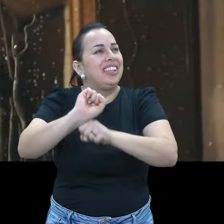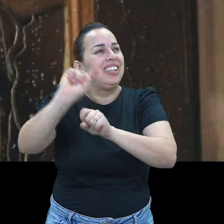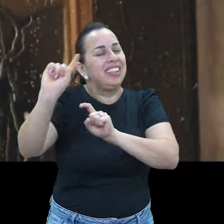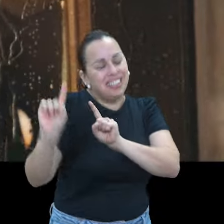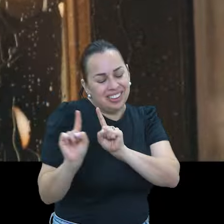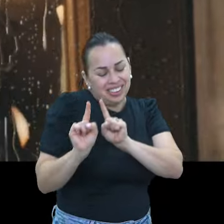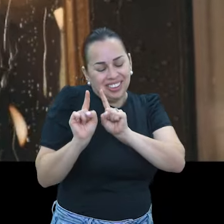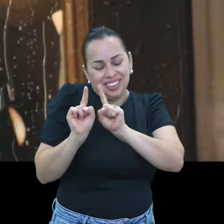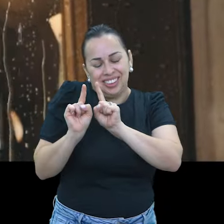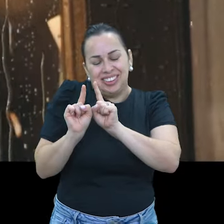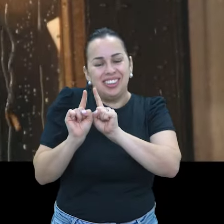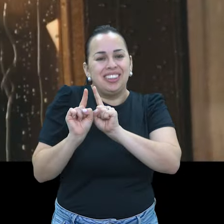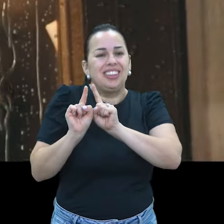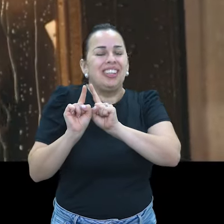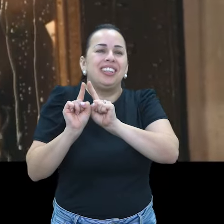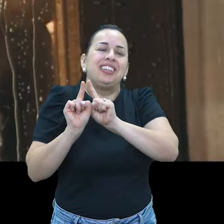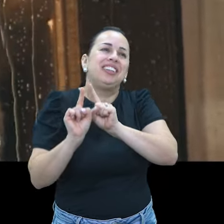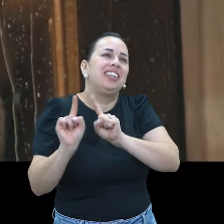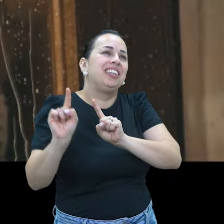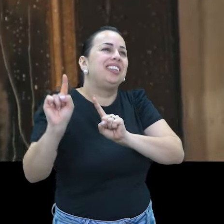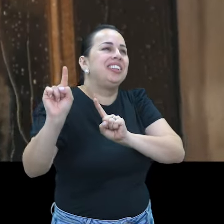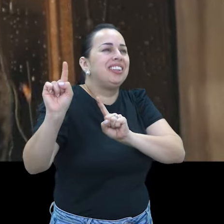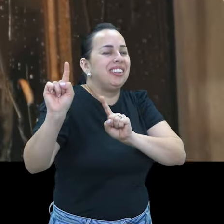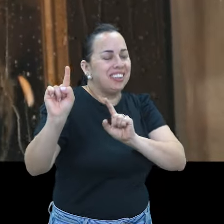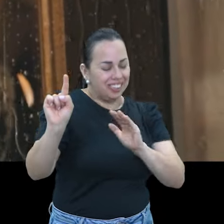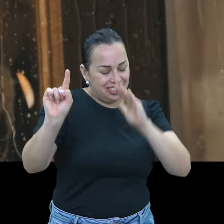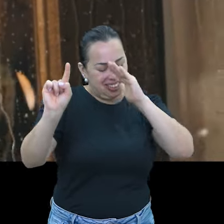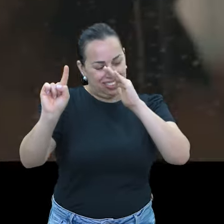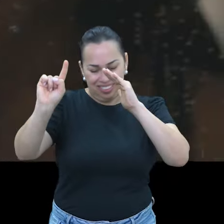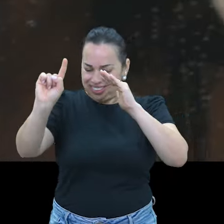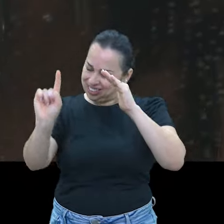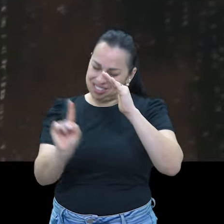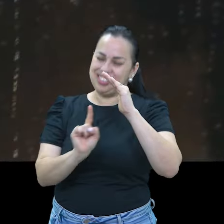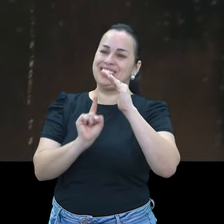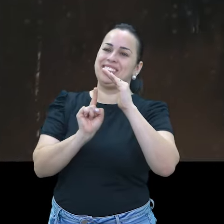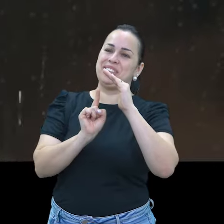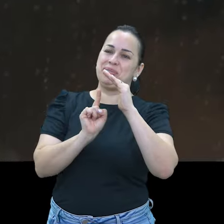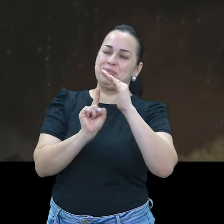te espero. Que aqui dentro eu te